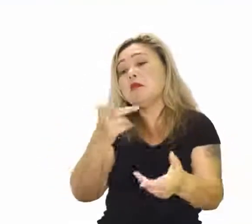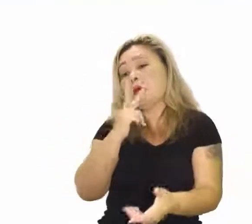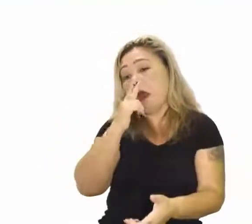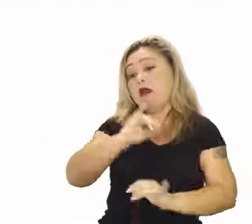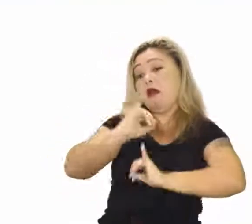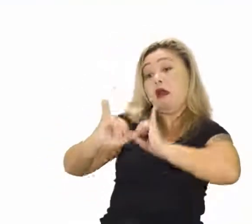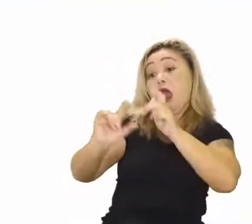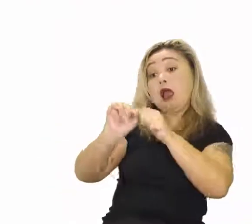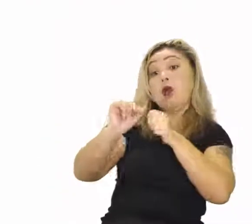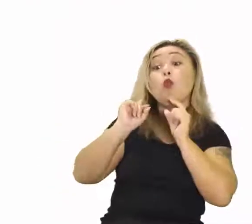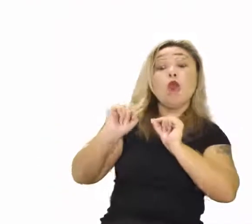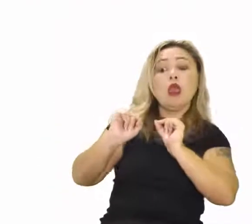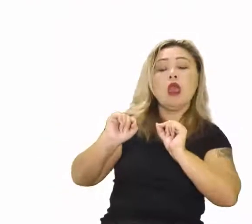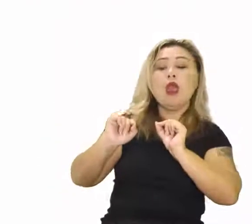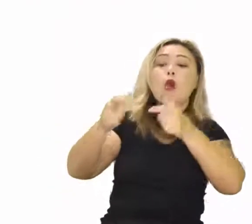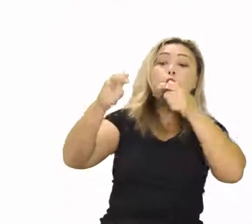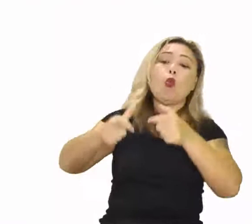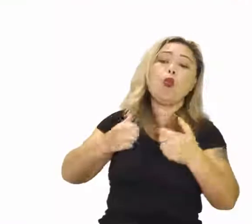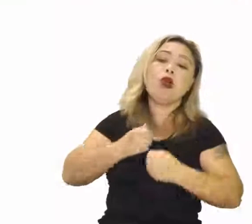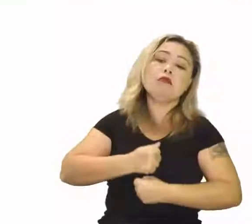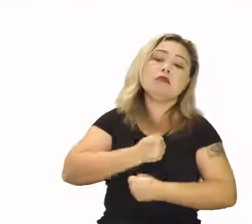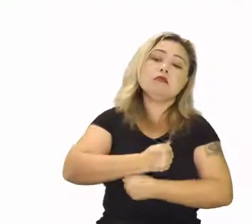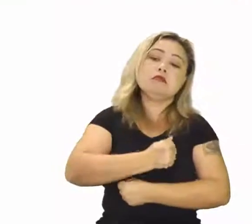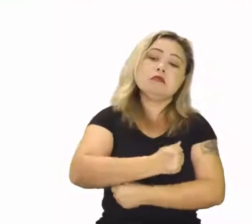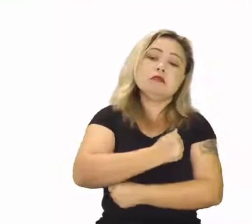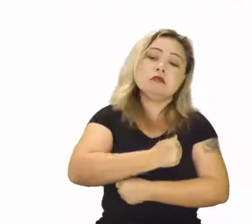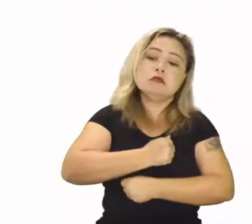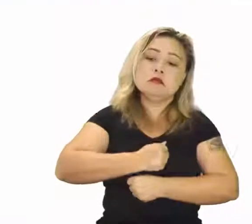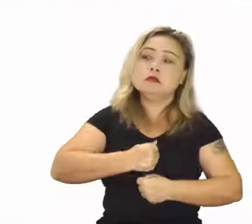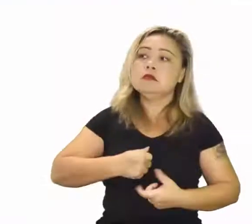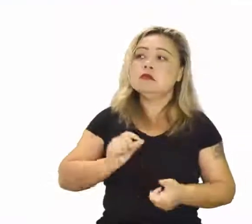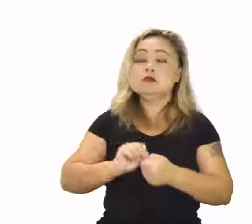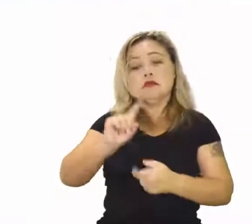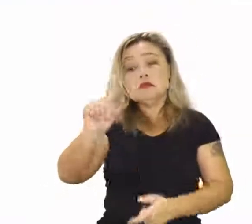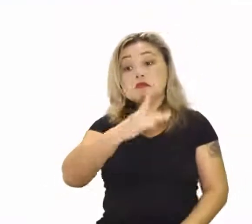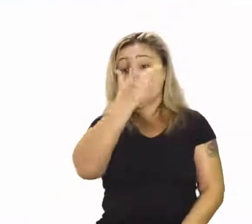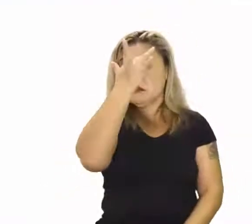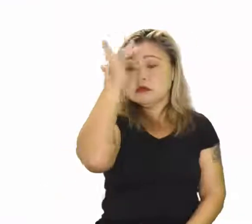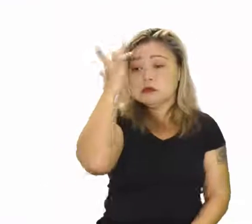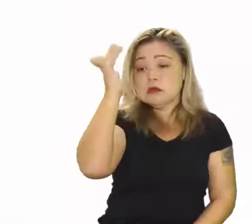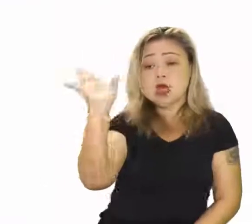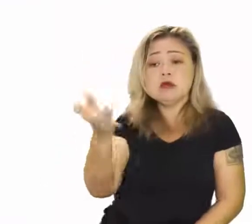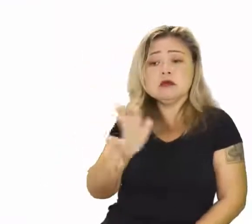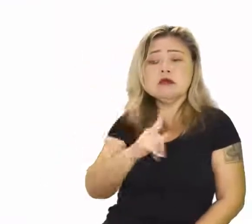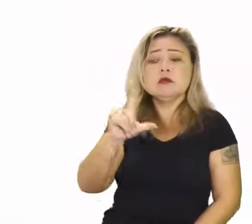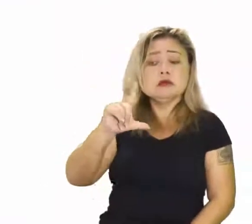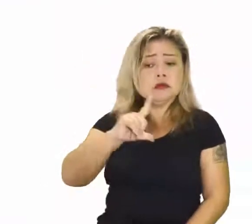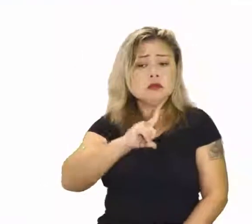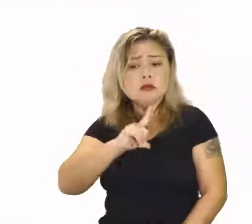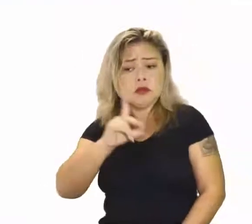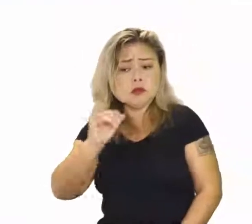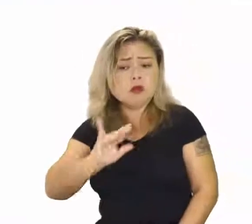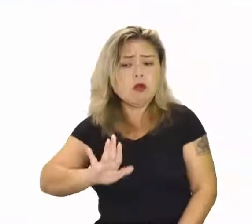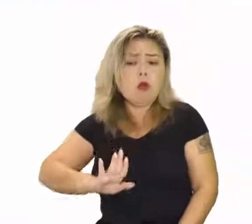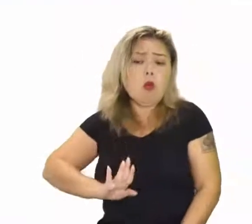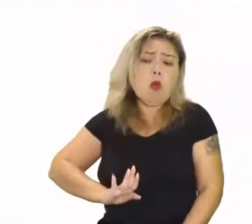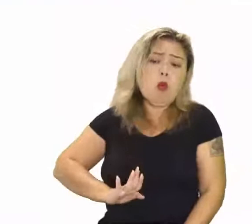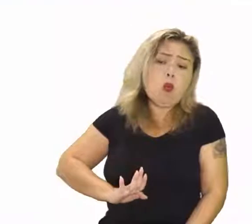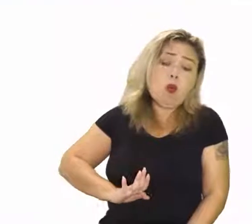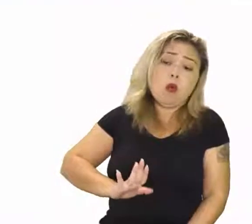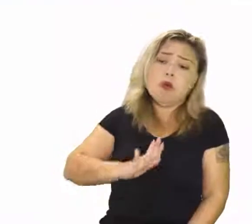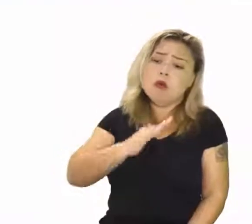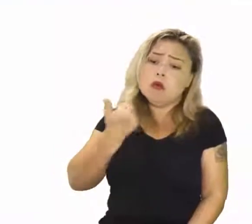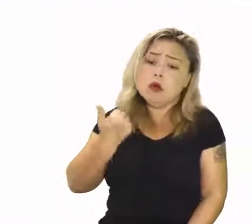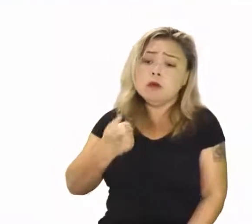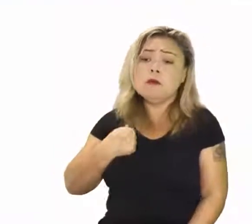banho. Então, essas pessoas, elas estão morrendo de fome, elas estão morrendo de frio, elas estão